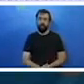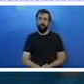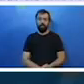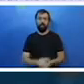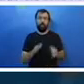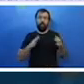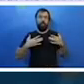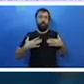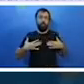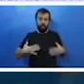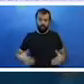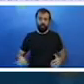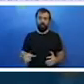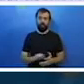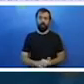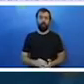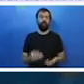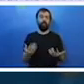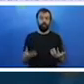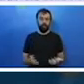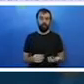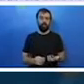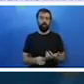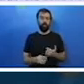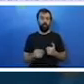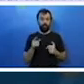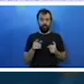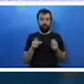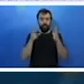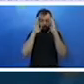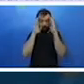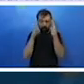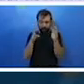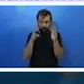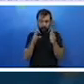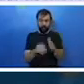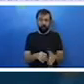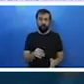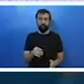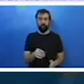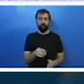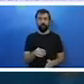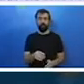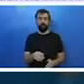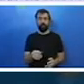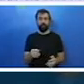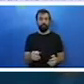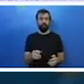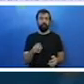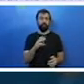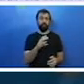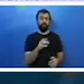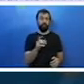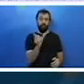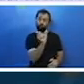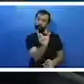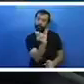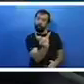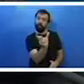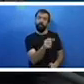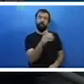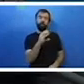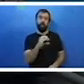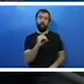com calma. Então, eu só quero que vocês prestem atenção a essa palavra, a coroa